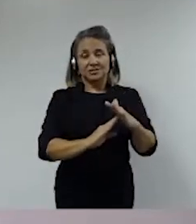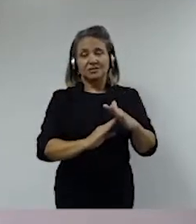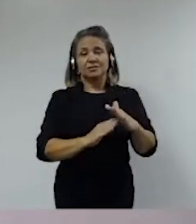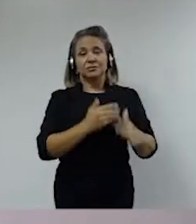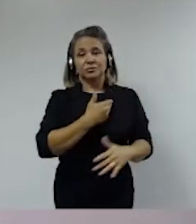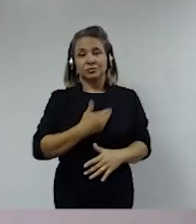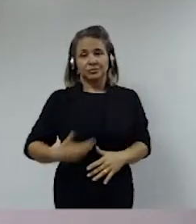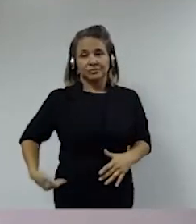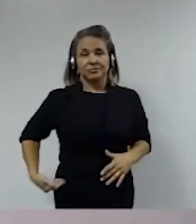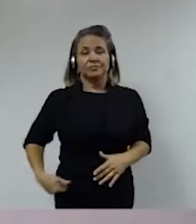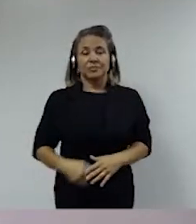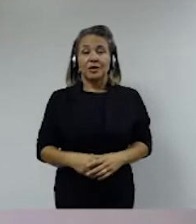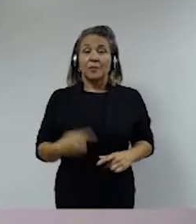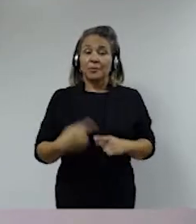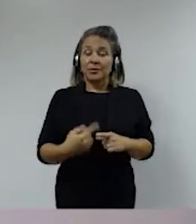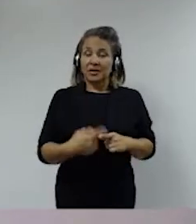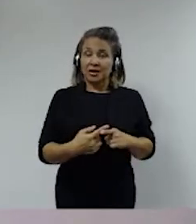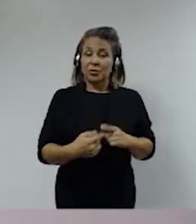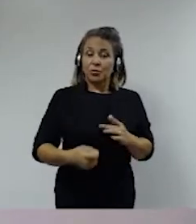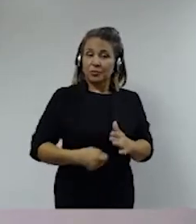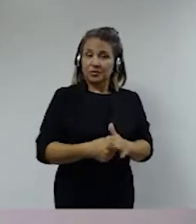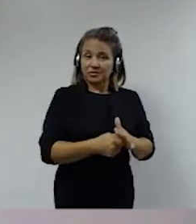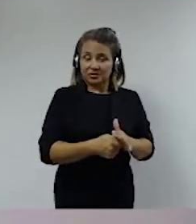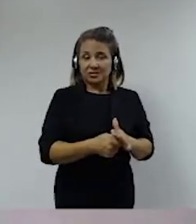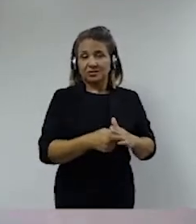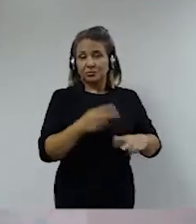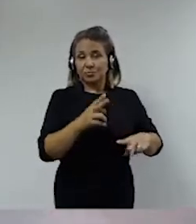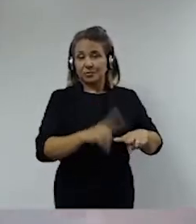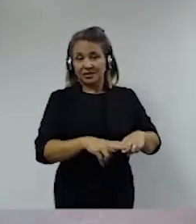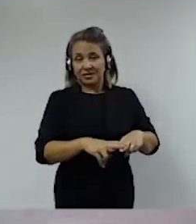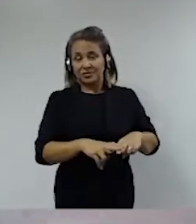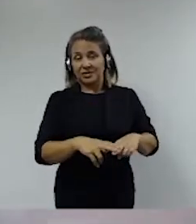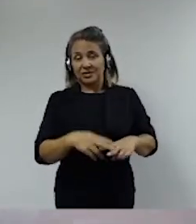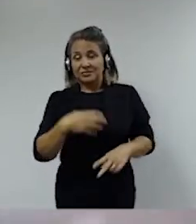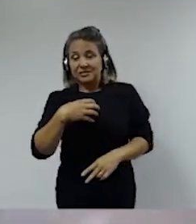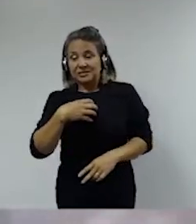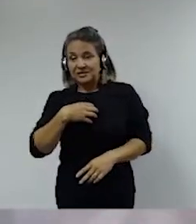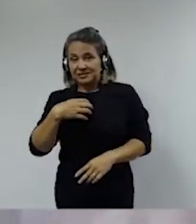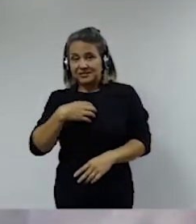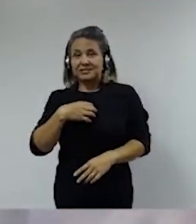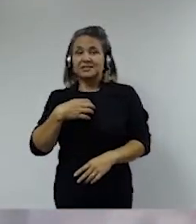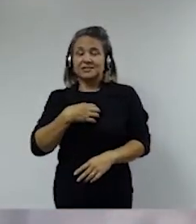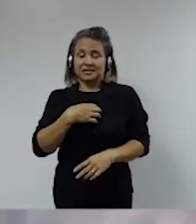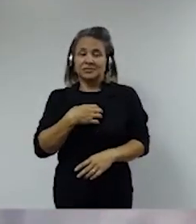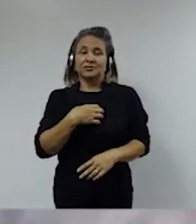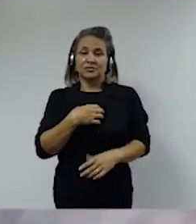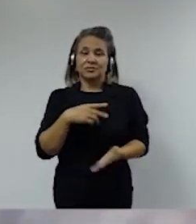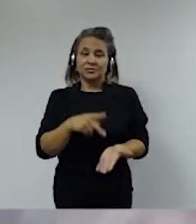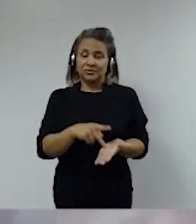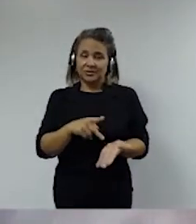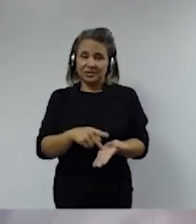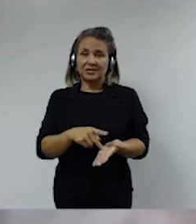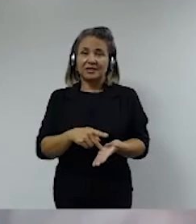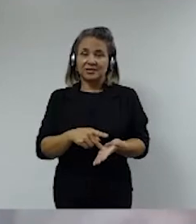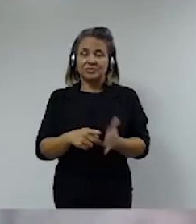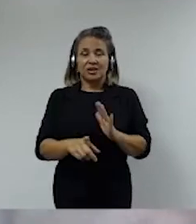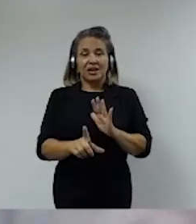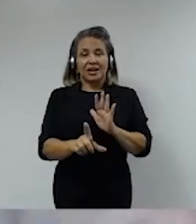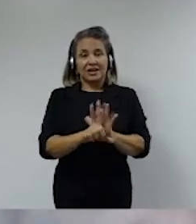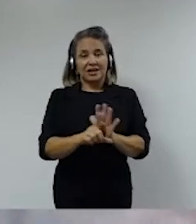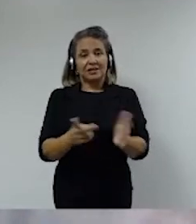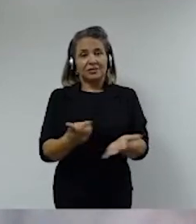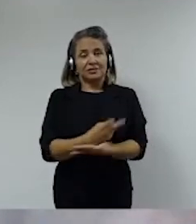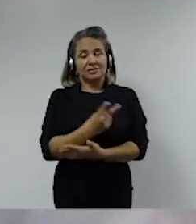Estado, né? Porque o processo penal é o momento em que o indivíduo mais sente o poder do Leviatã, é o momento em que o indivíduo mais sente